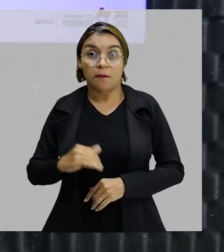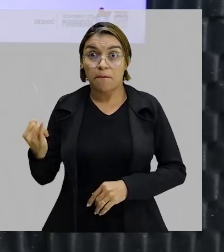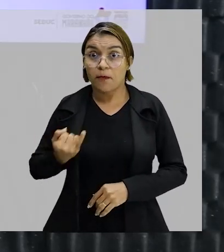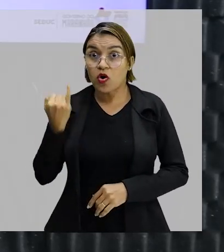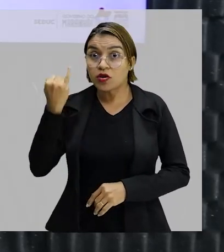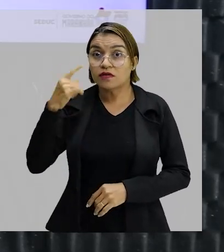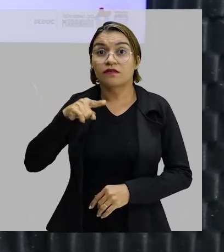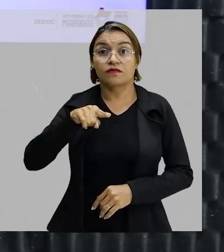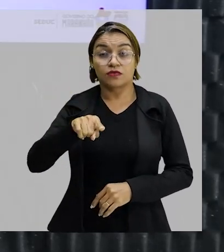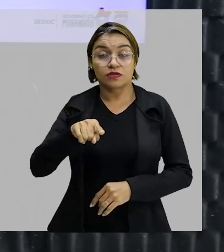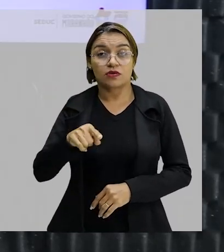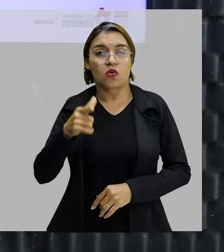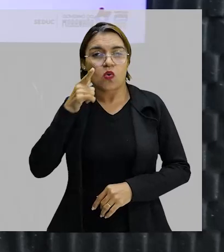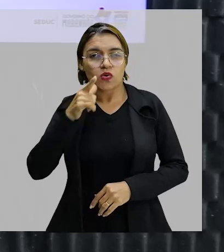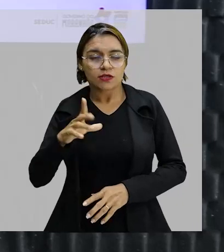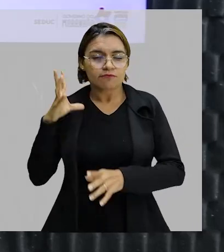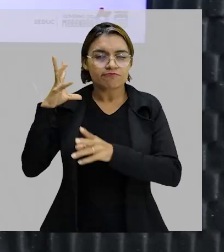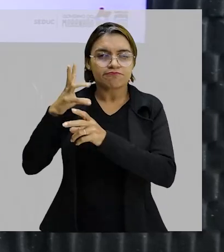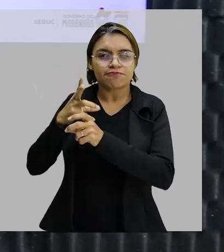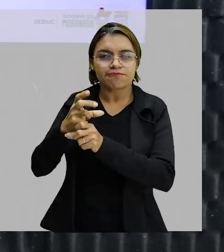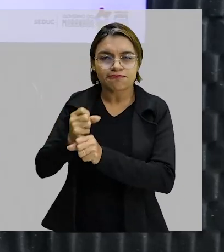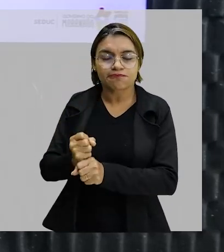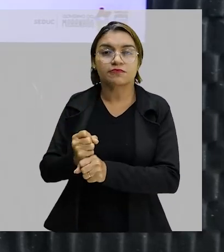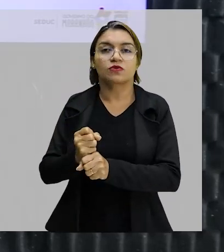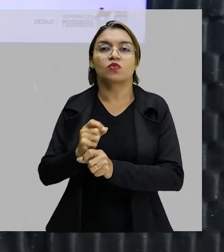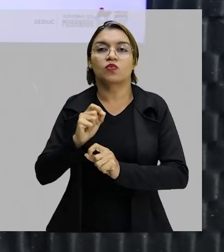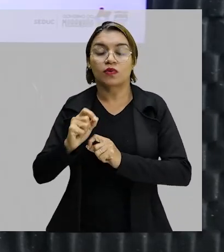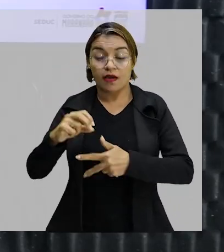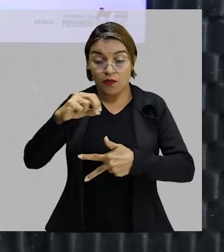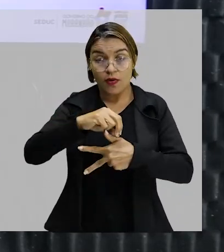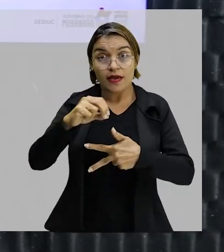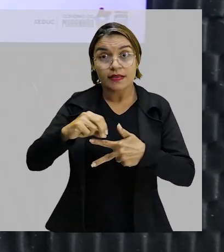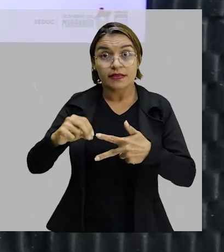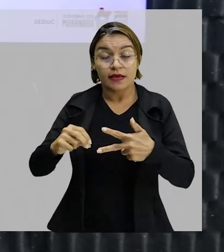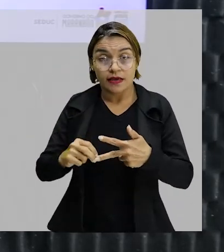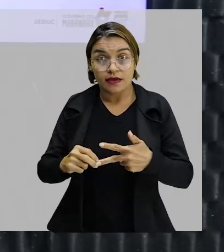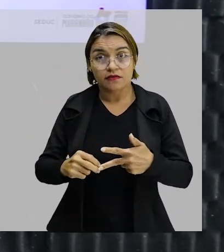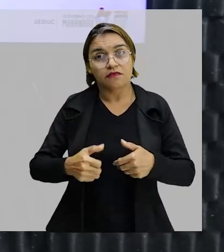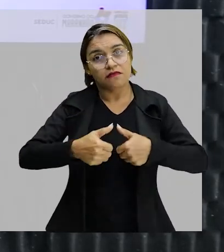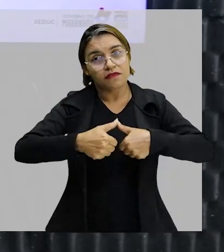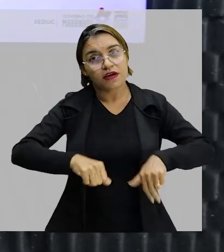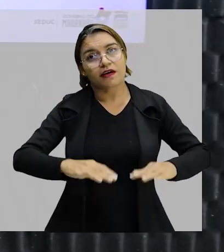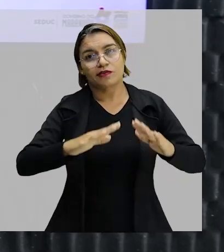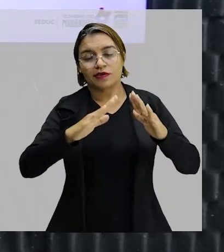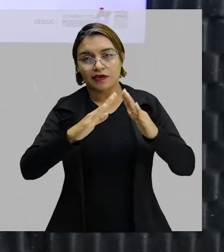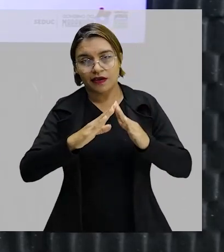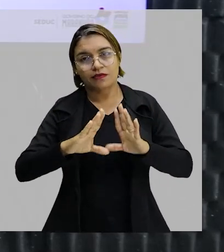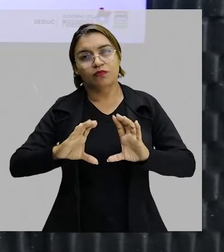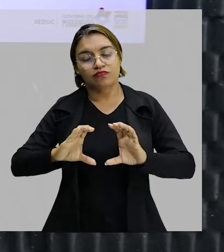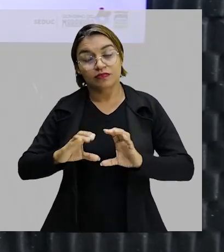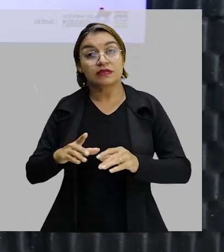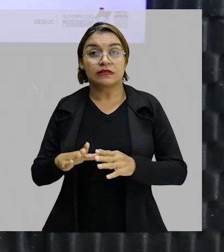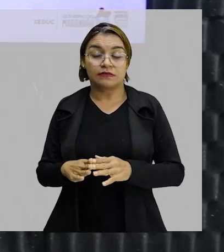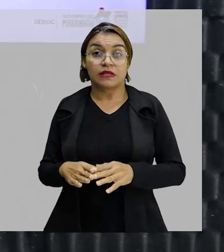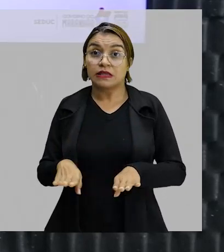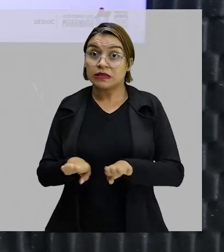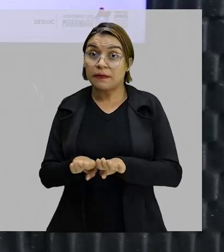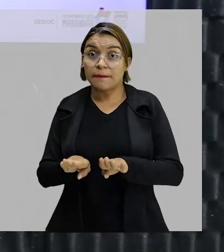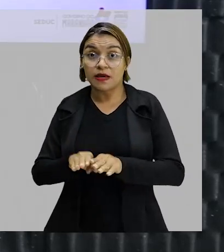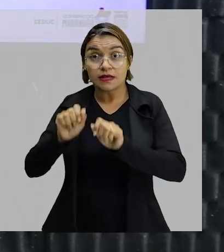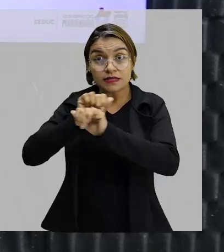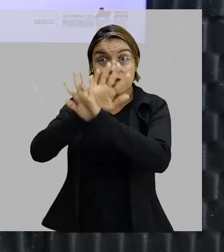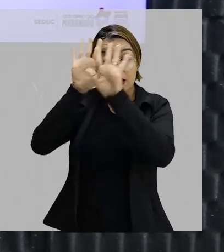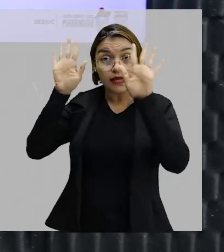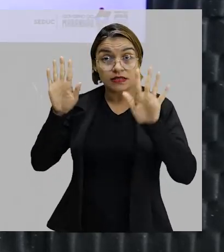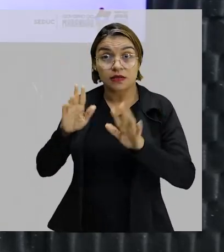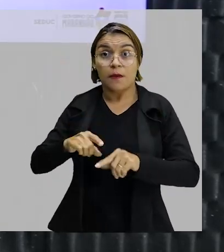porque você vai fazer aquela revisão para o Enem em casa, confortável, tirando dúvidas. O que ainda é bom para você,